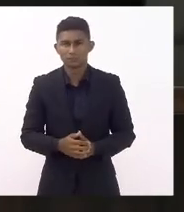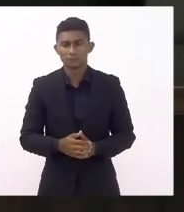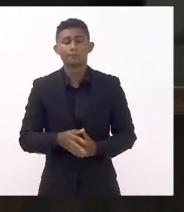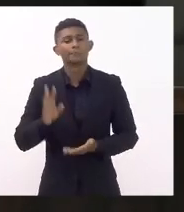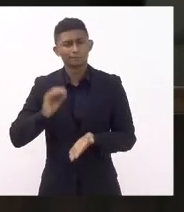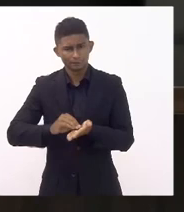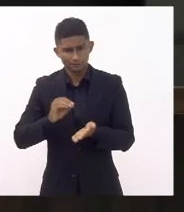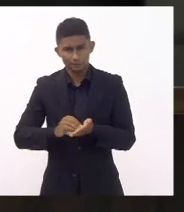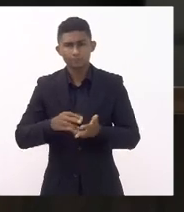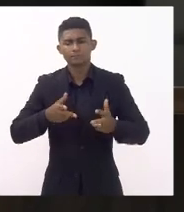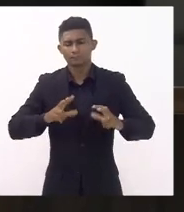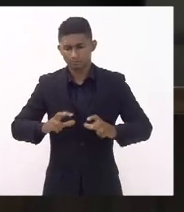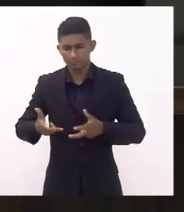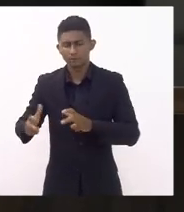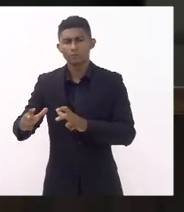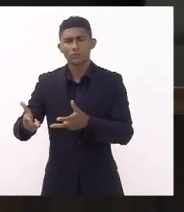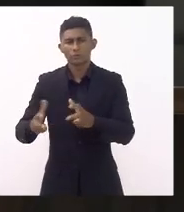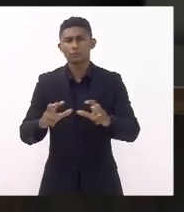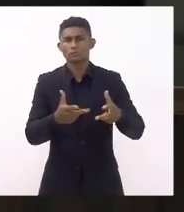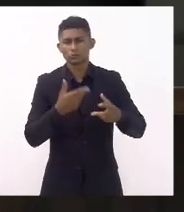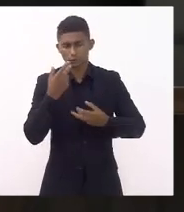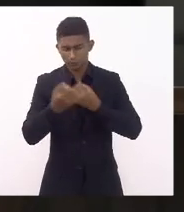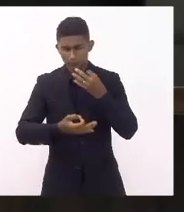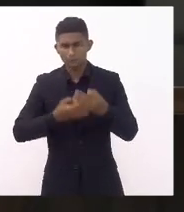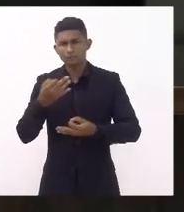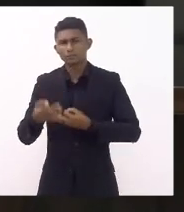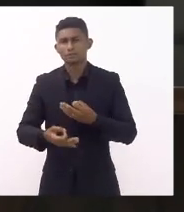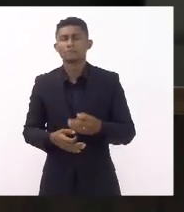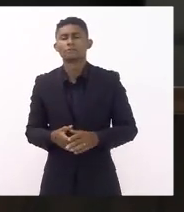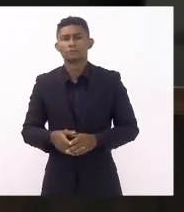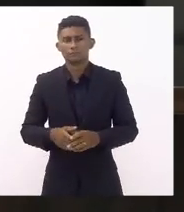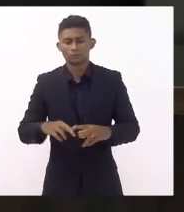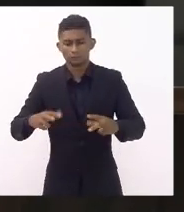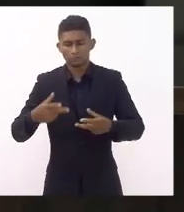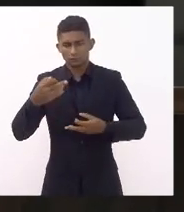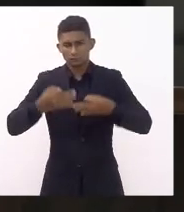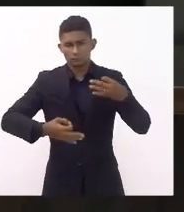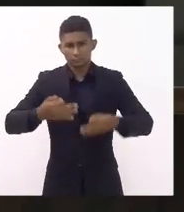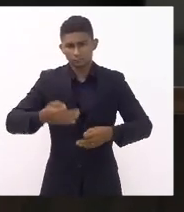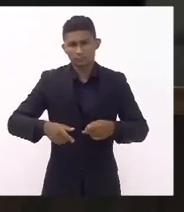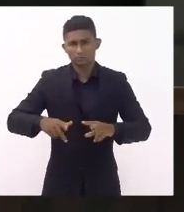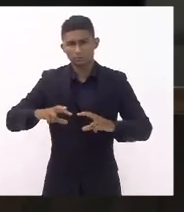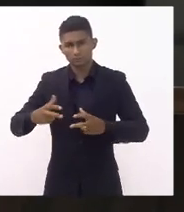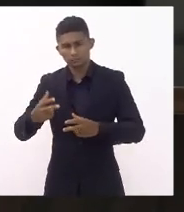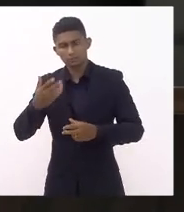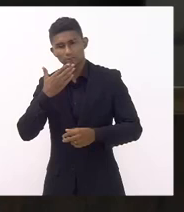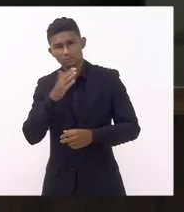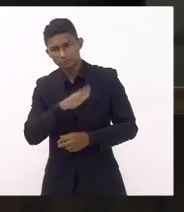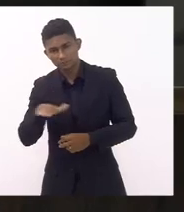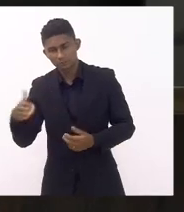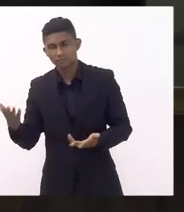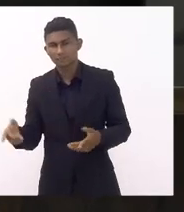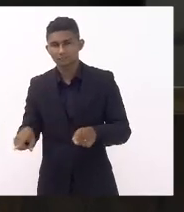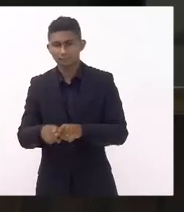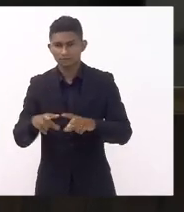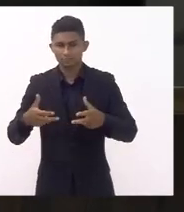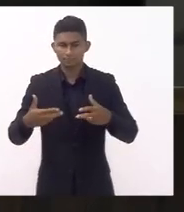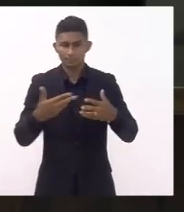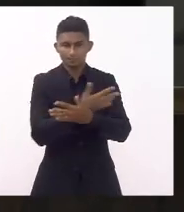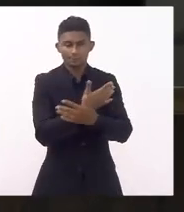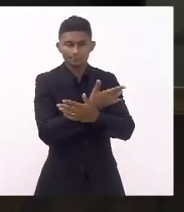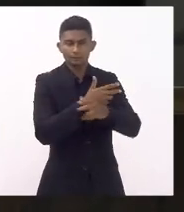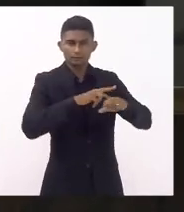Pendendo de pareceres das Comissões de Constituição e Justiça, assunto da Criança, Adolescente e Idoso, Defesa de Direitos Humanos e Cidadania, de Assuntos Municipais e da Comissão